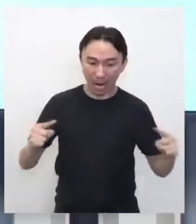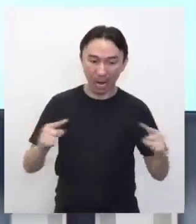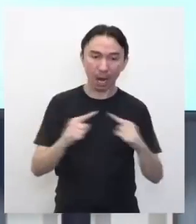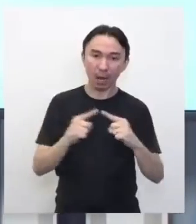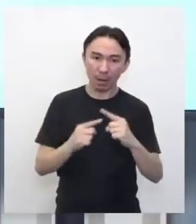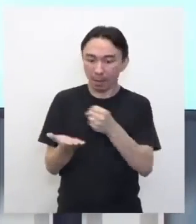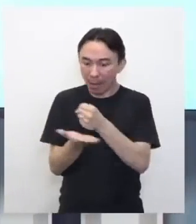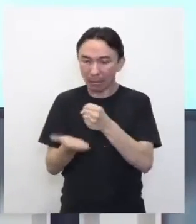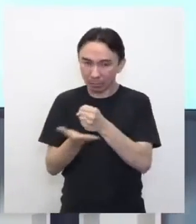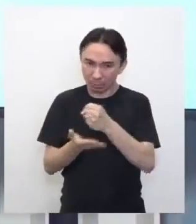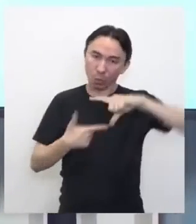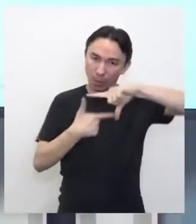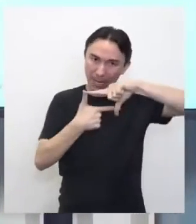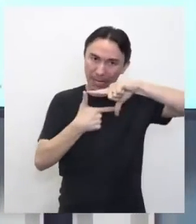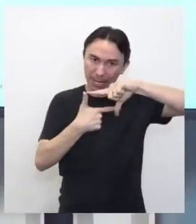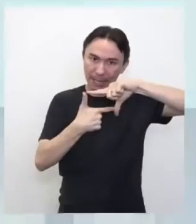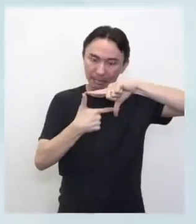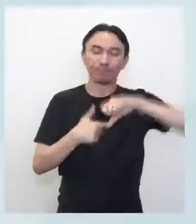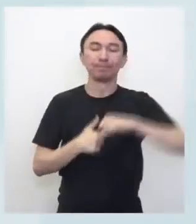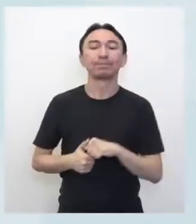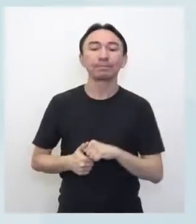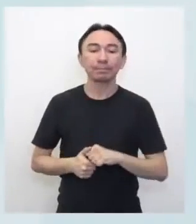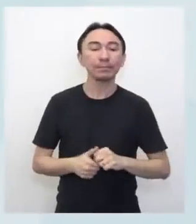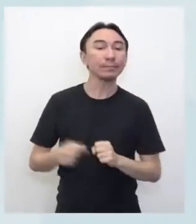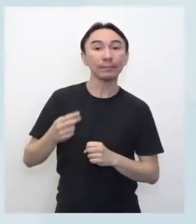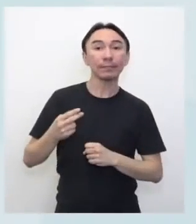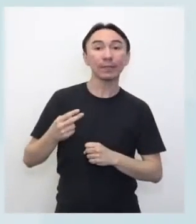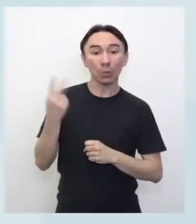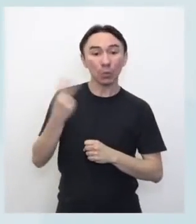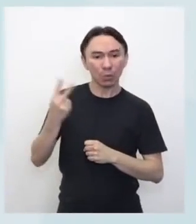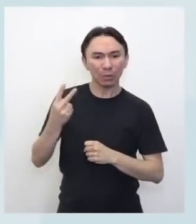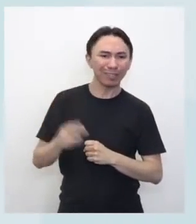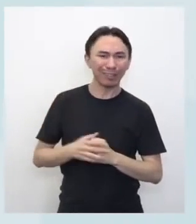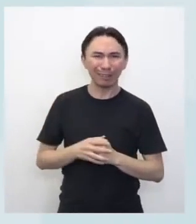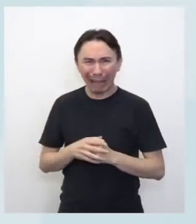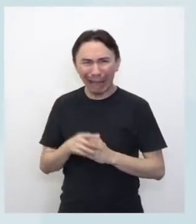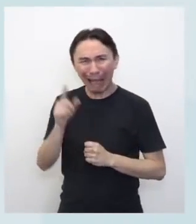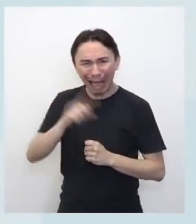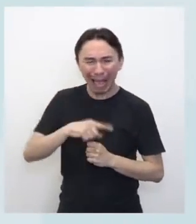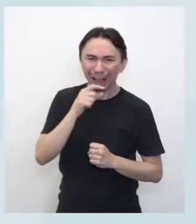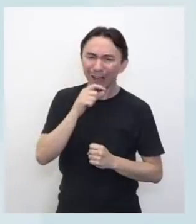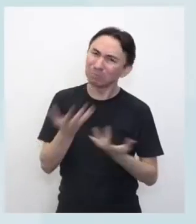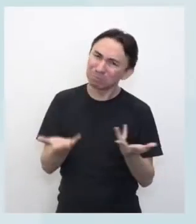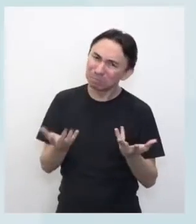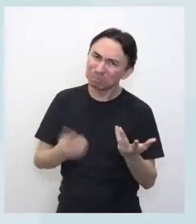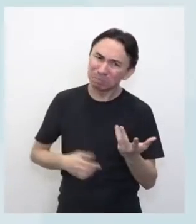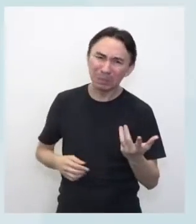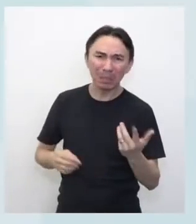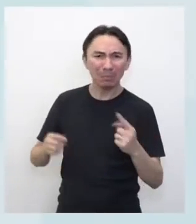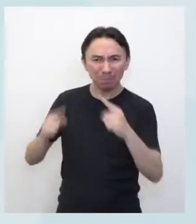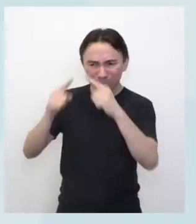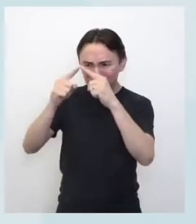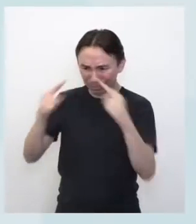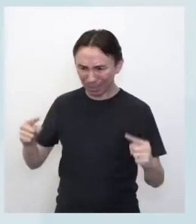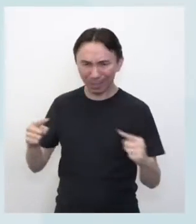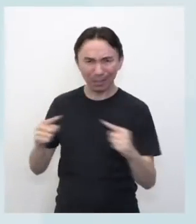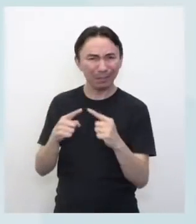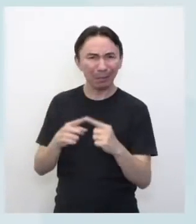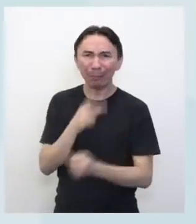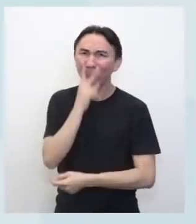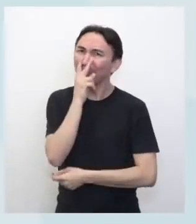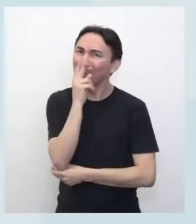ou base quadrada. Na segunda figura, nem parece que é uma planificação de pirâmide, mas